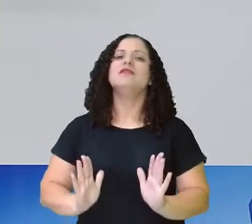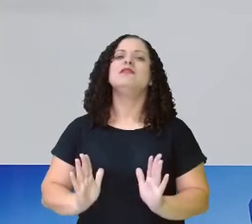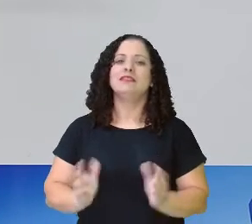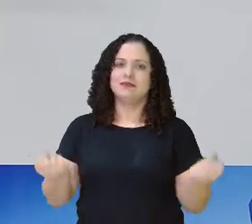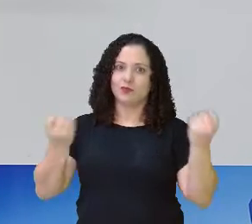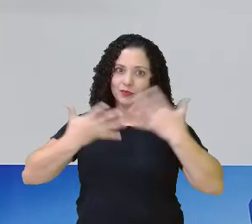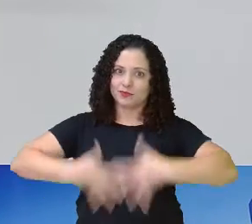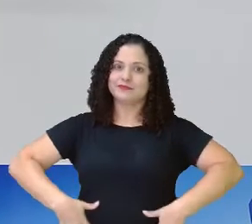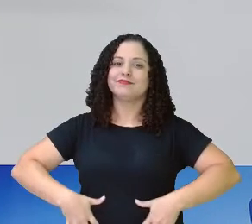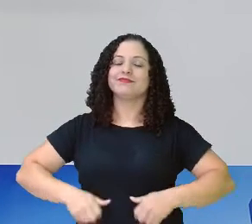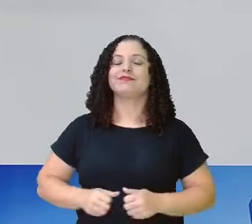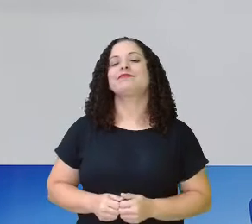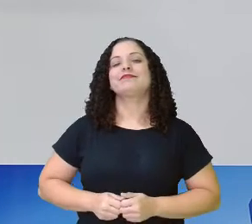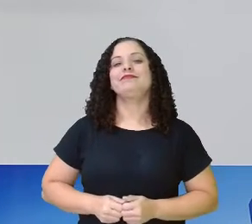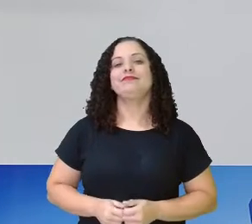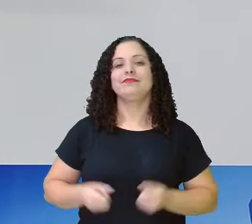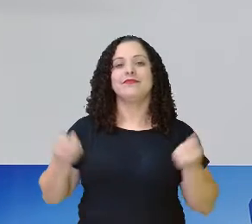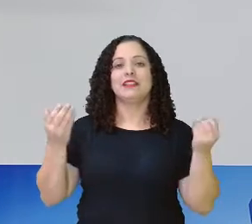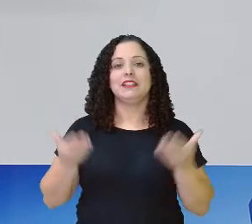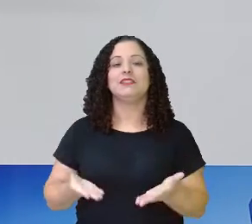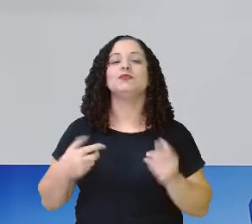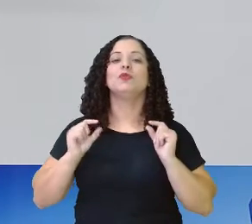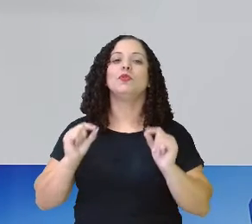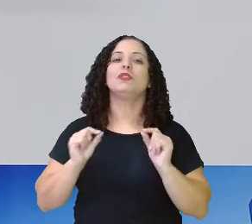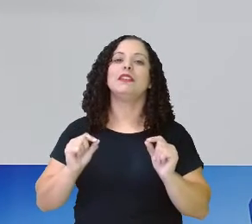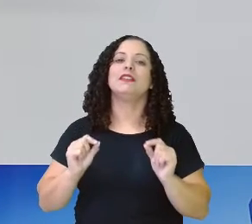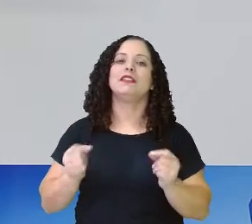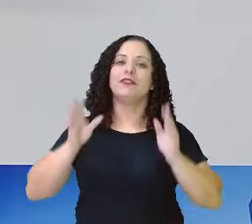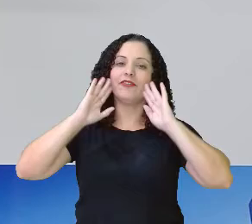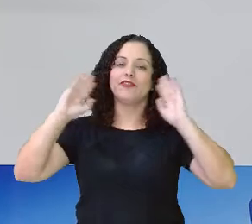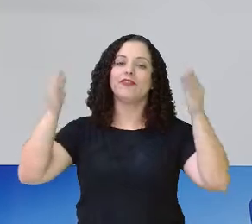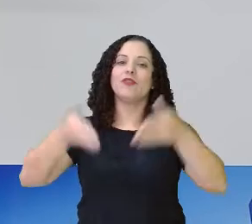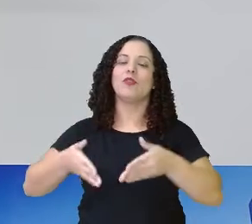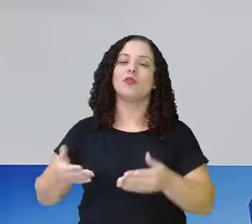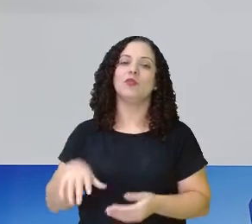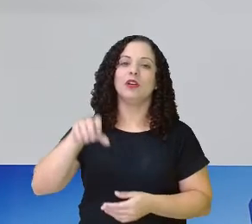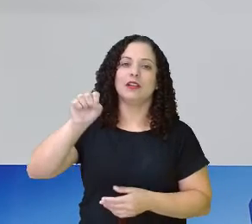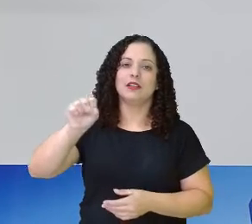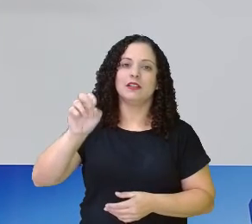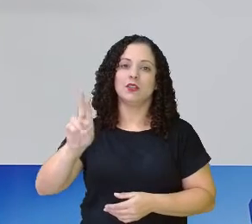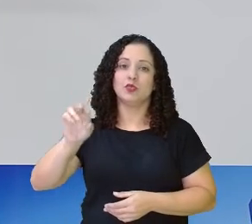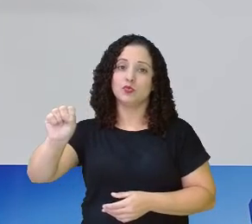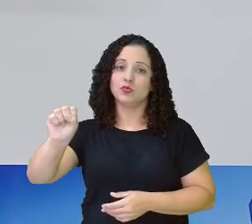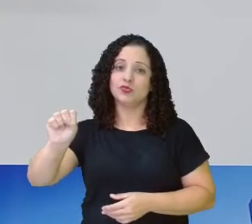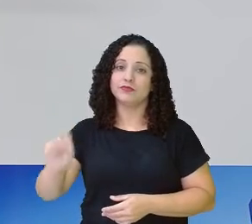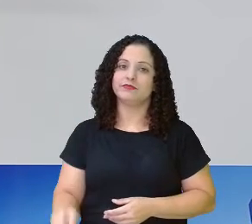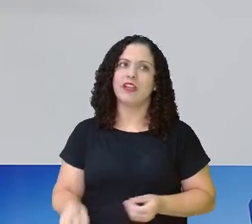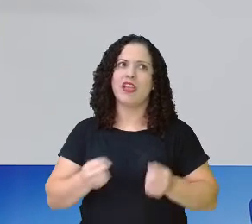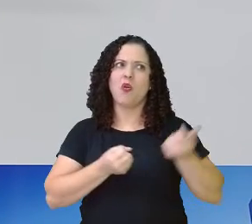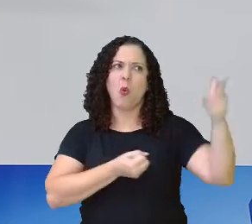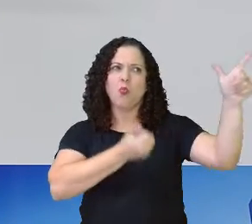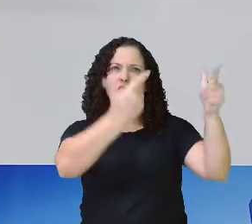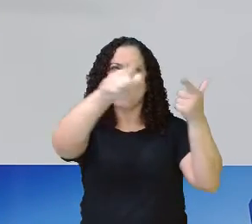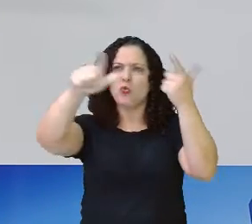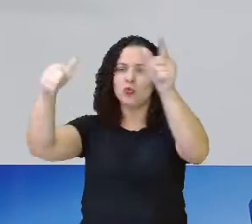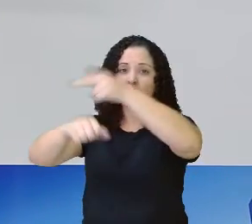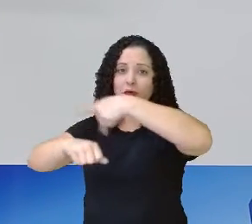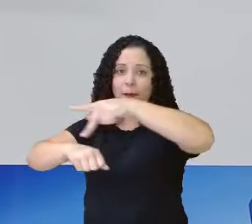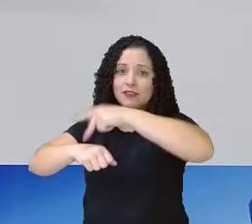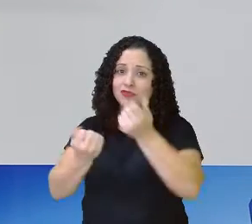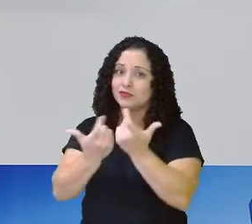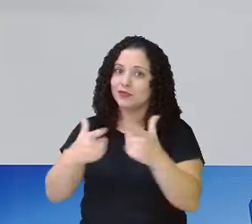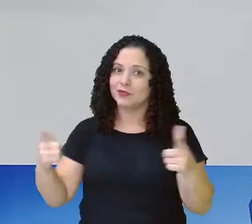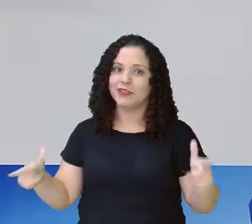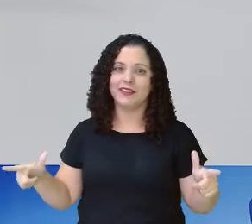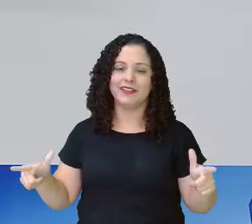E para isso, a gente volta o quê? Para o nosso Sistema Único de Saúde. Vários países não têm o Sistema Único de Saúde. Então,